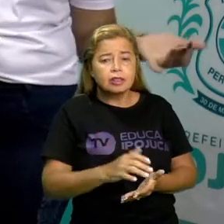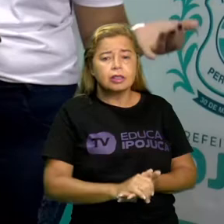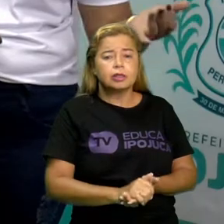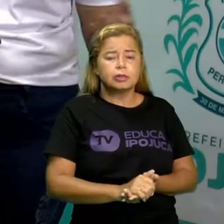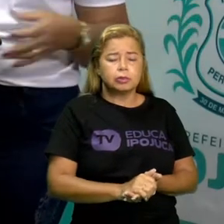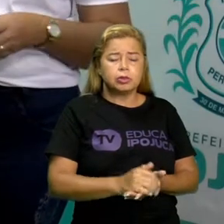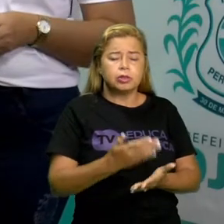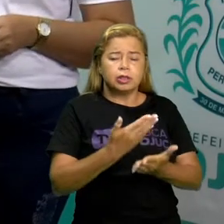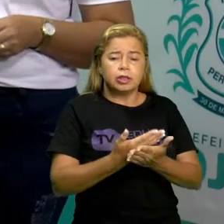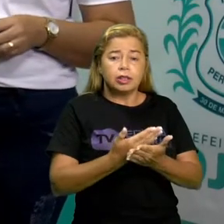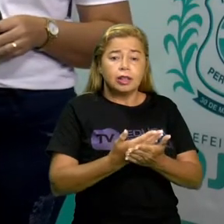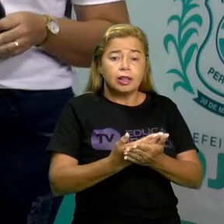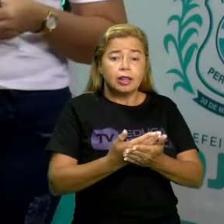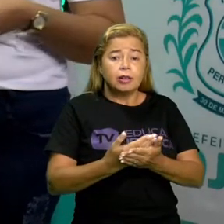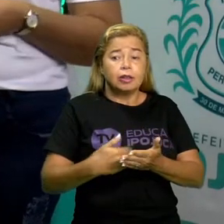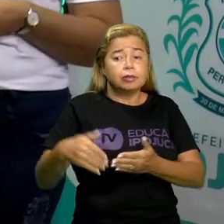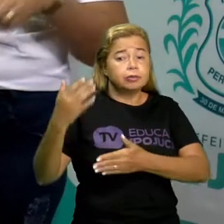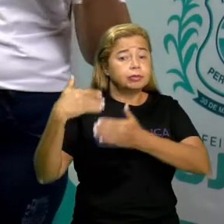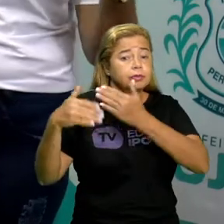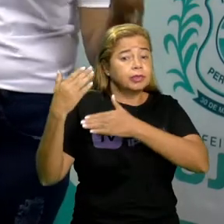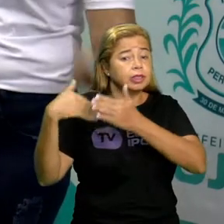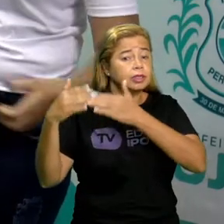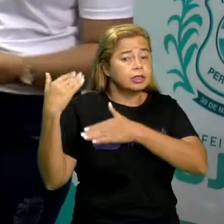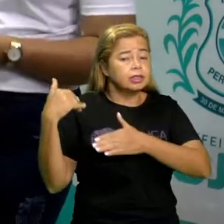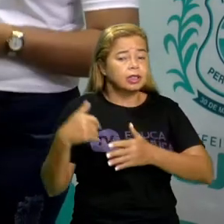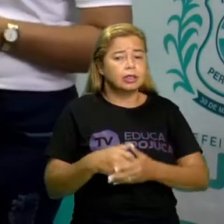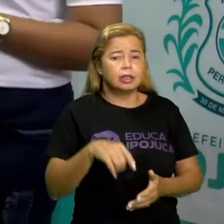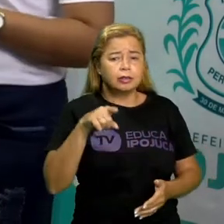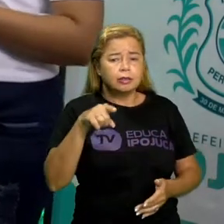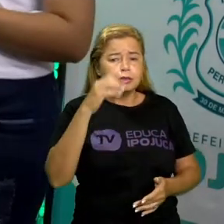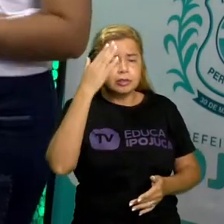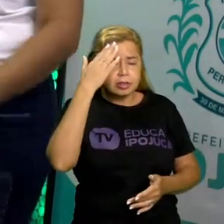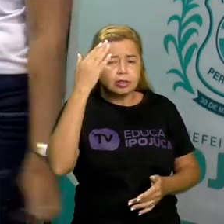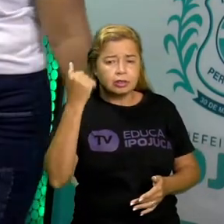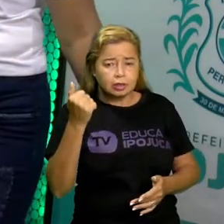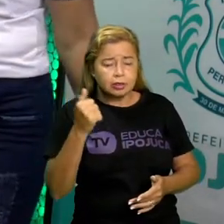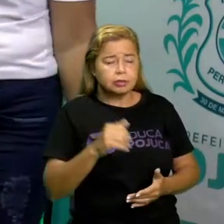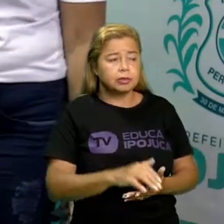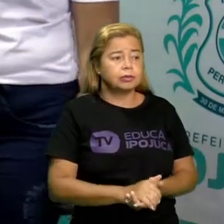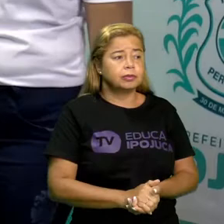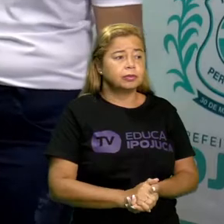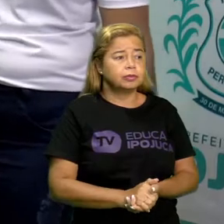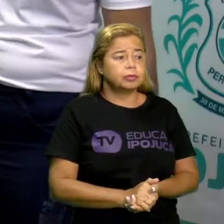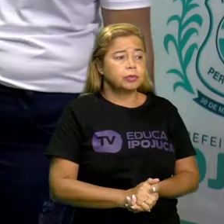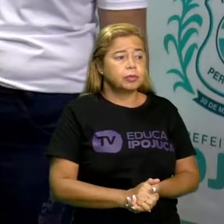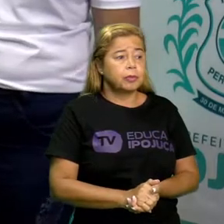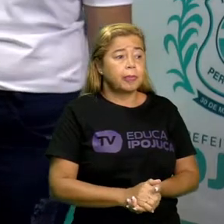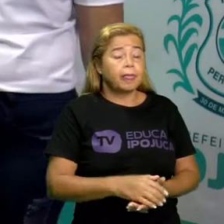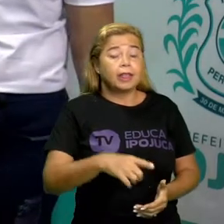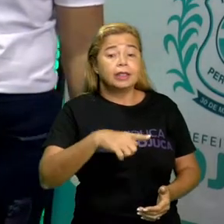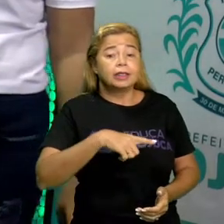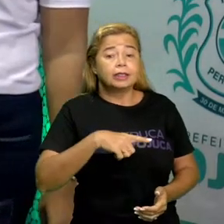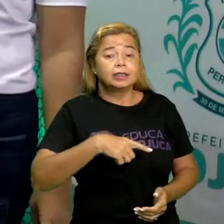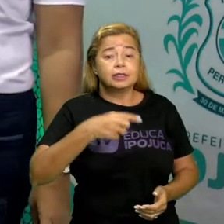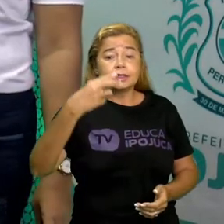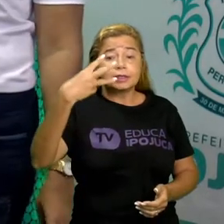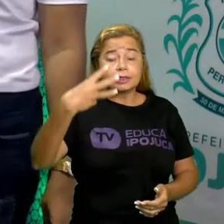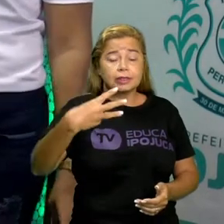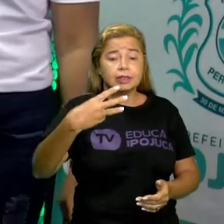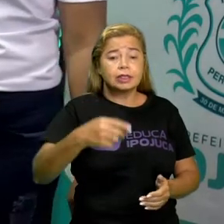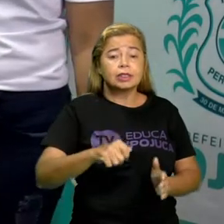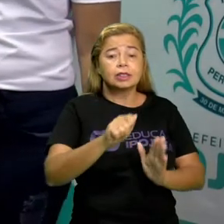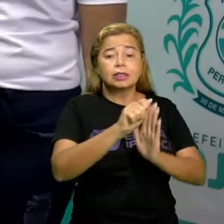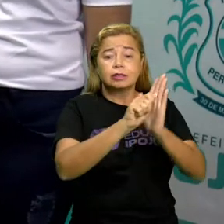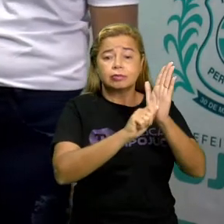aula passada. Essa atividade a gente viu naquela aula, né? E a gente percebe que possui três algarismos iguais, sendo